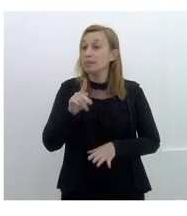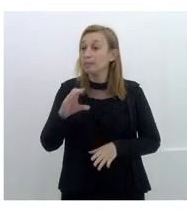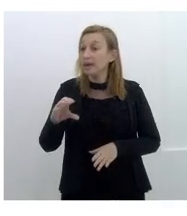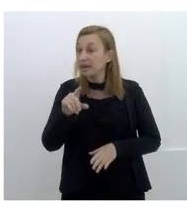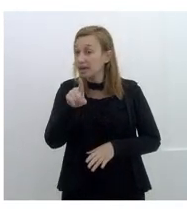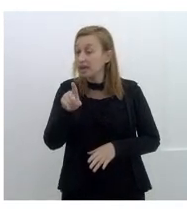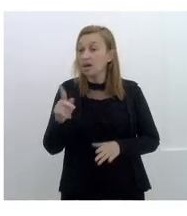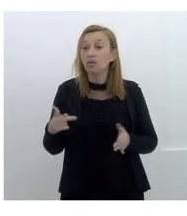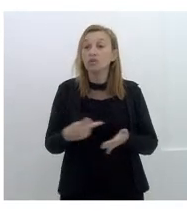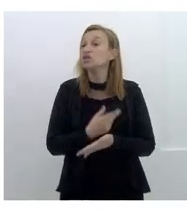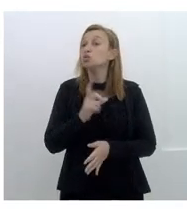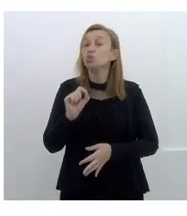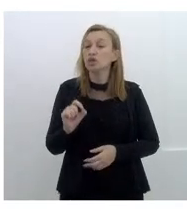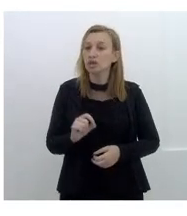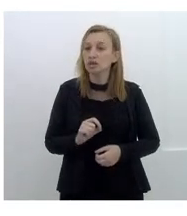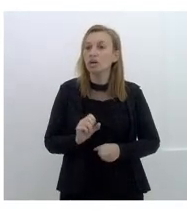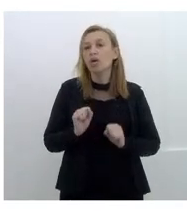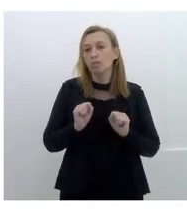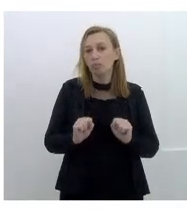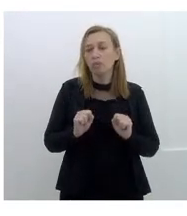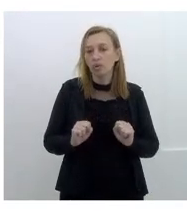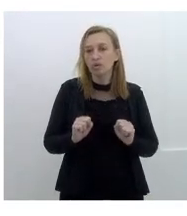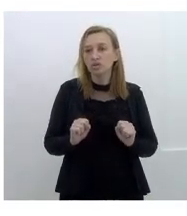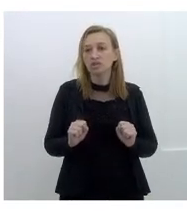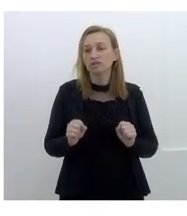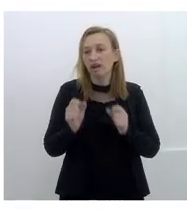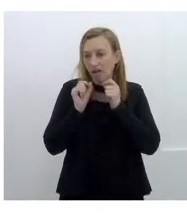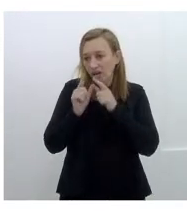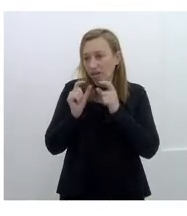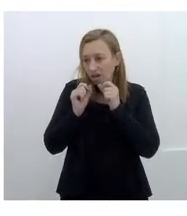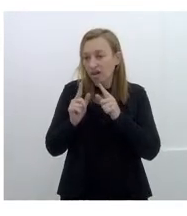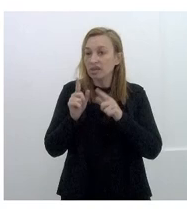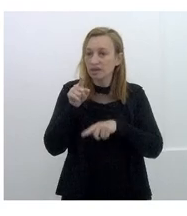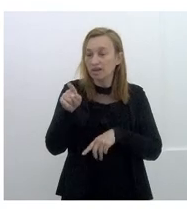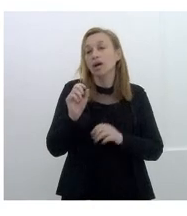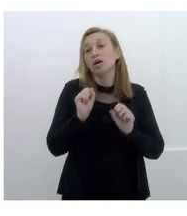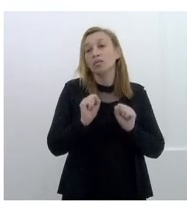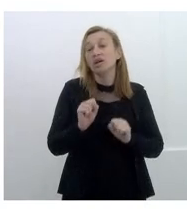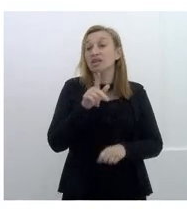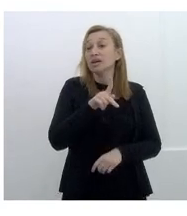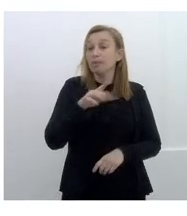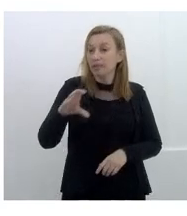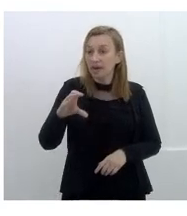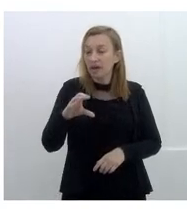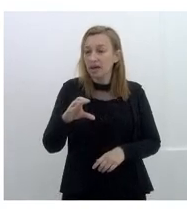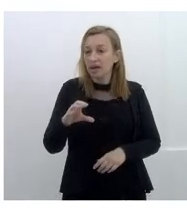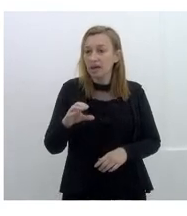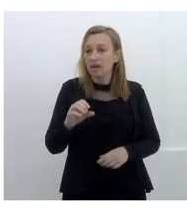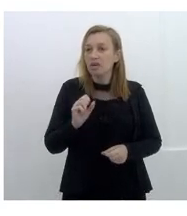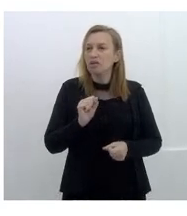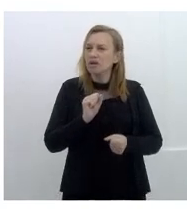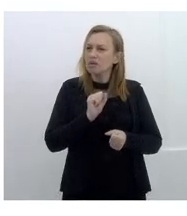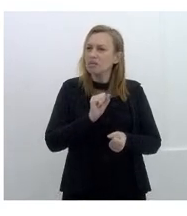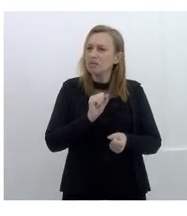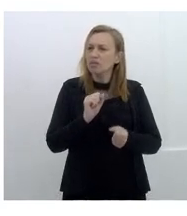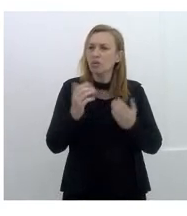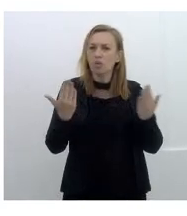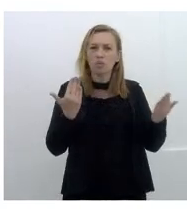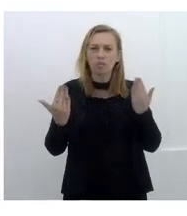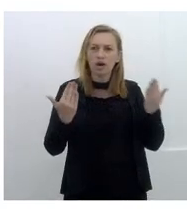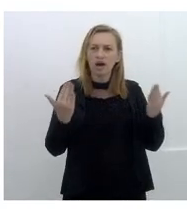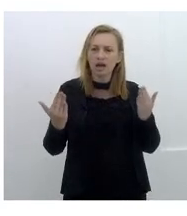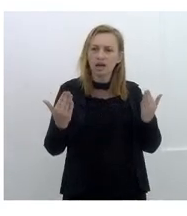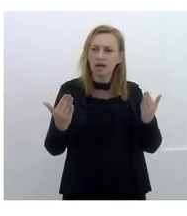PEC o que que aconteceu eu posso fazer até algumas críticas a ela porque essa Pec e que parou muito os